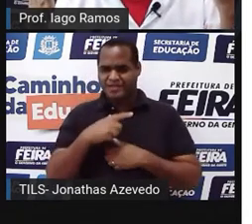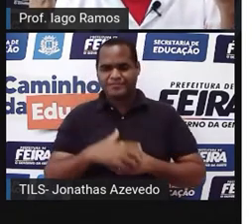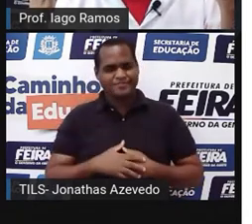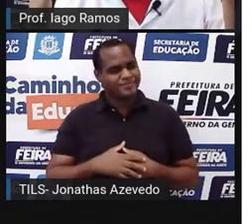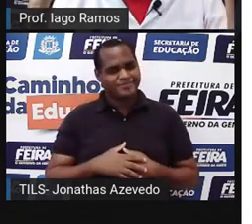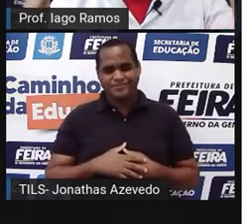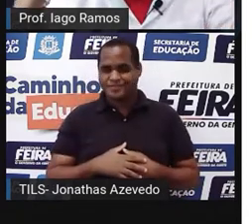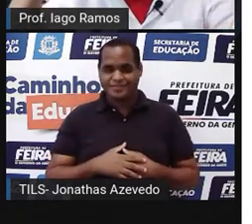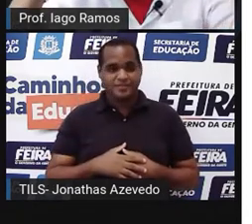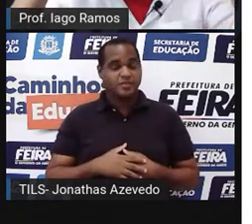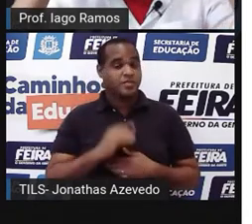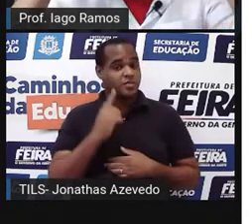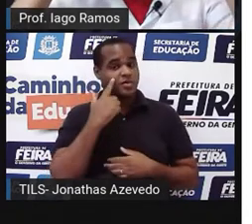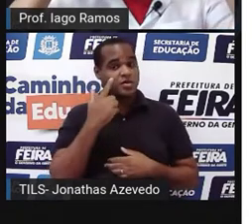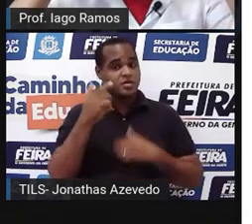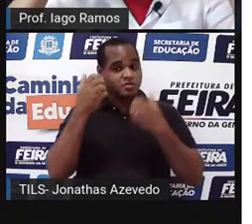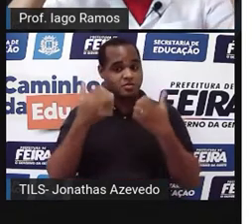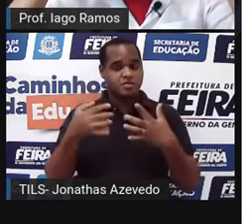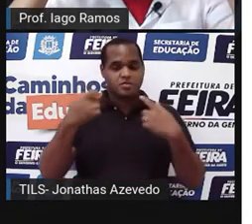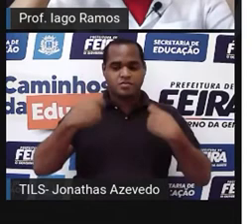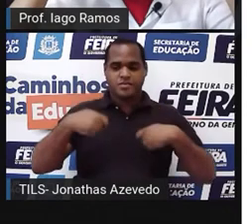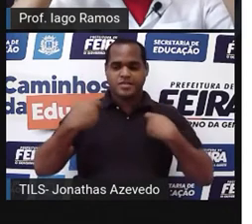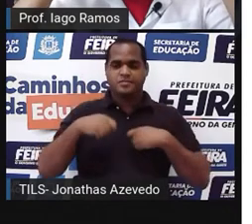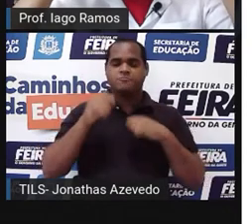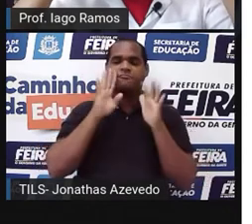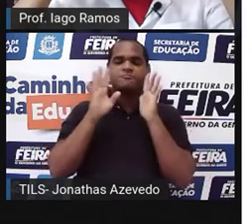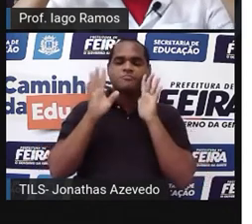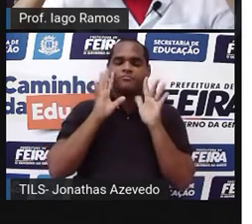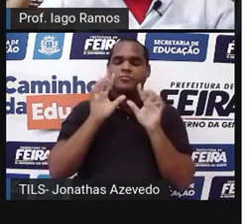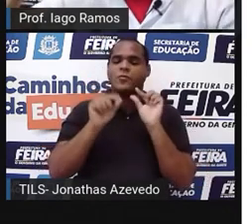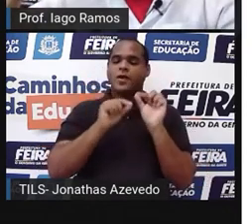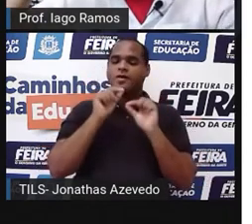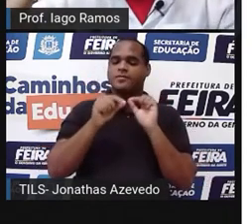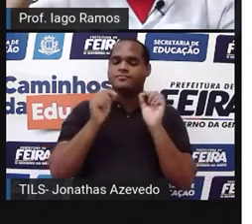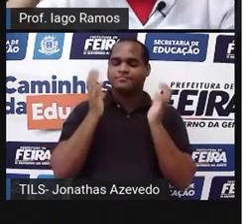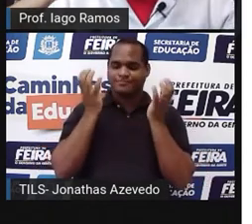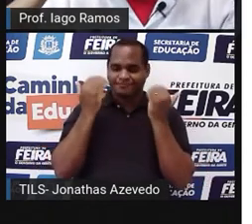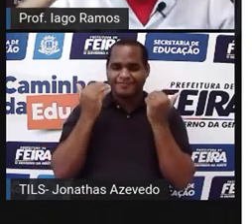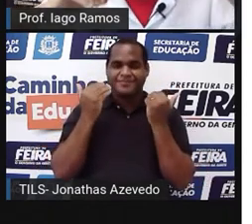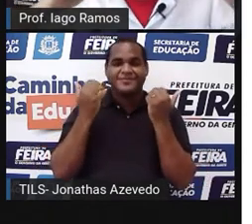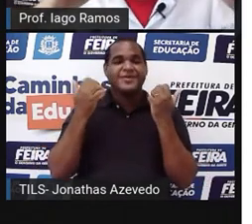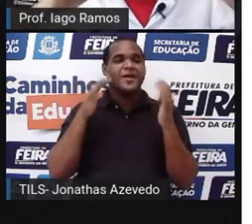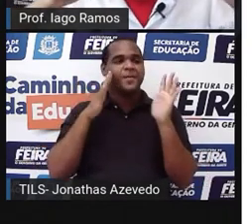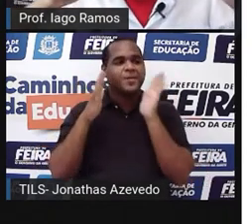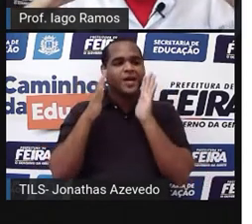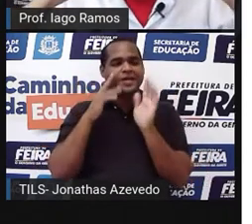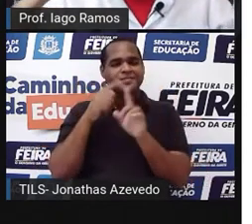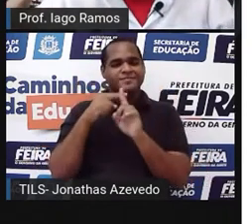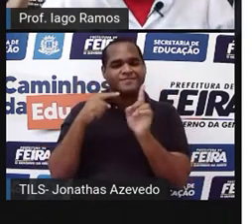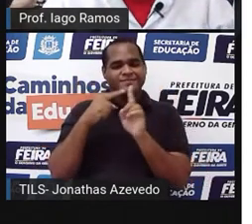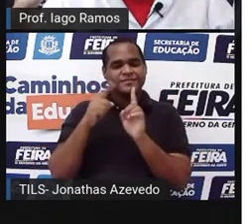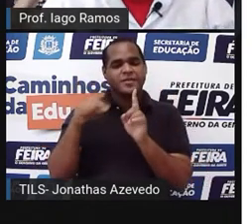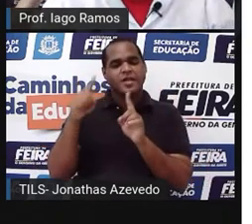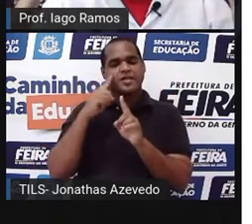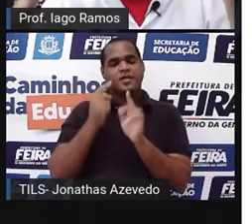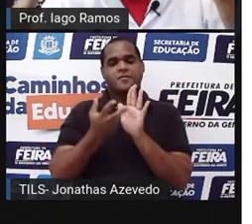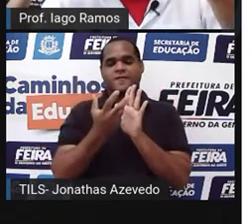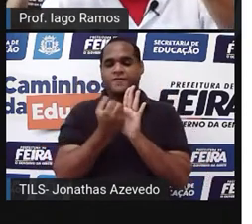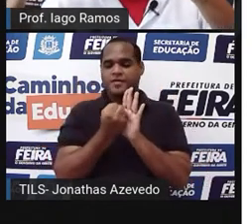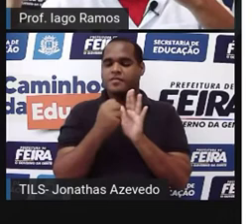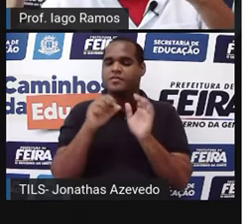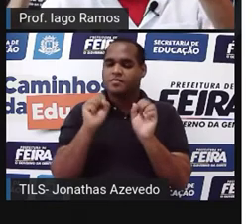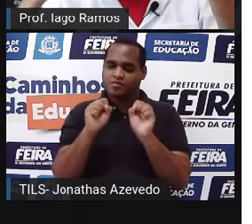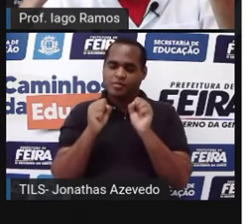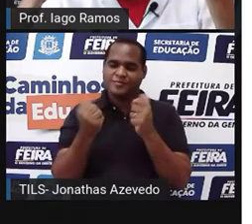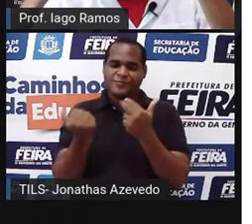tá? Então, é outra coisa que a gente precisa colocar na cabeça agora. Que essa coisa de semelhança é para quando as figuras são do